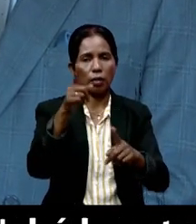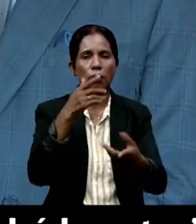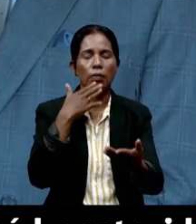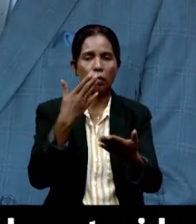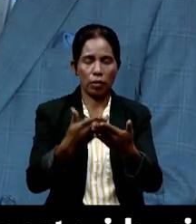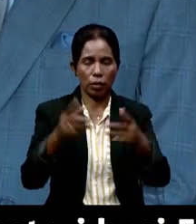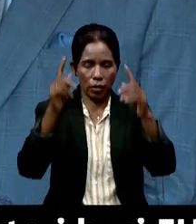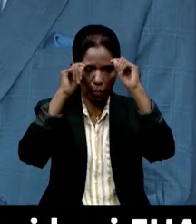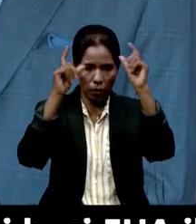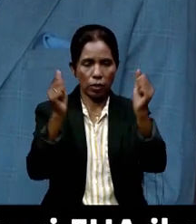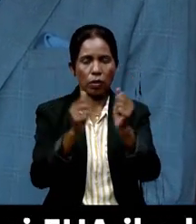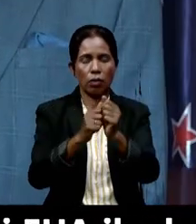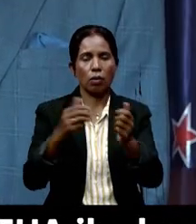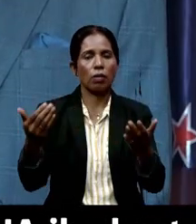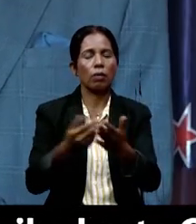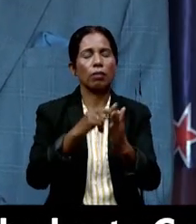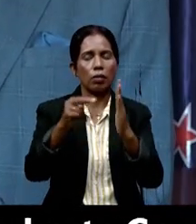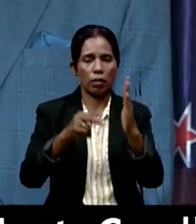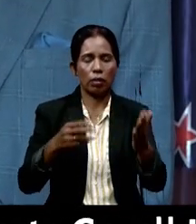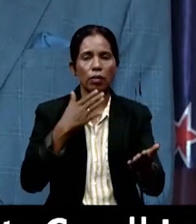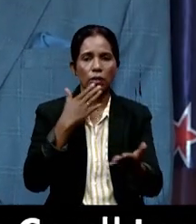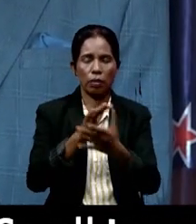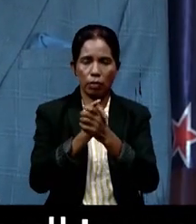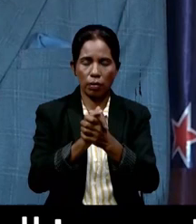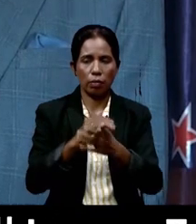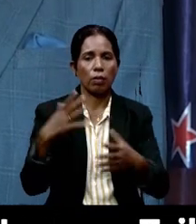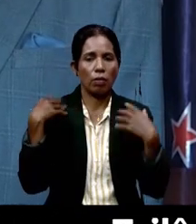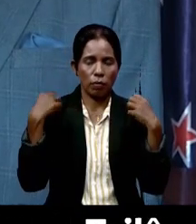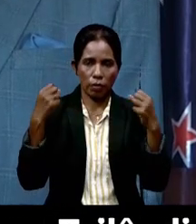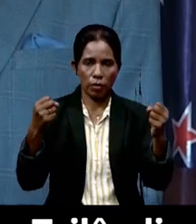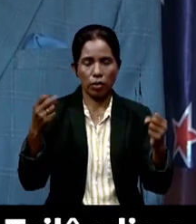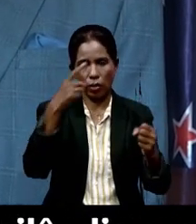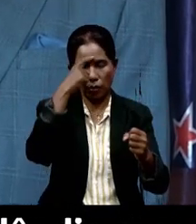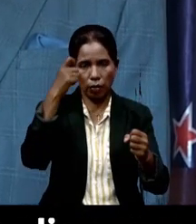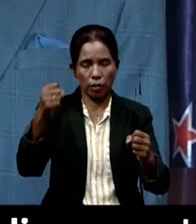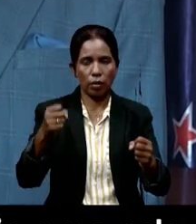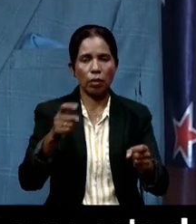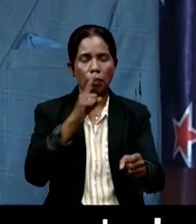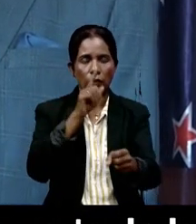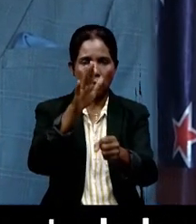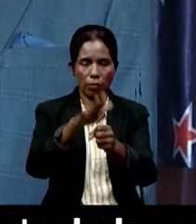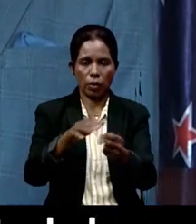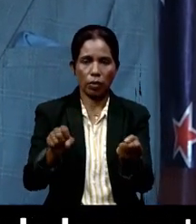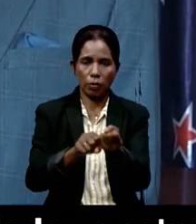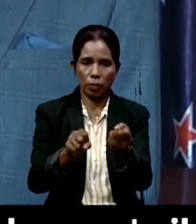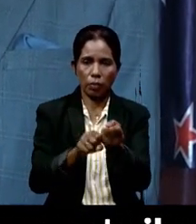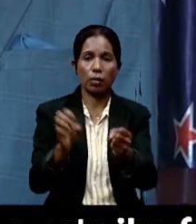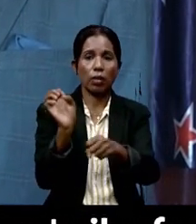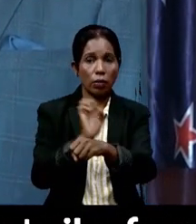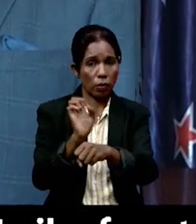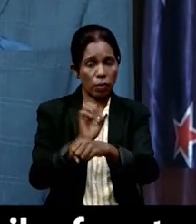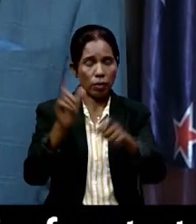entre Timor Leste ho Nova Zelandia iha amizade nebe forti. Tamane Nova Zelandia iha komprimisiu atu suporta ekonomia Timor Leste